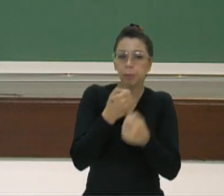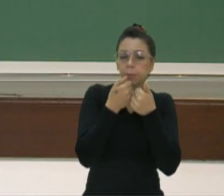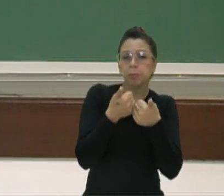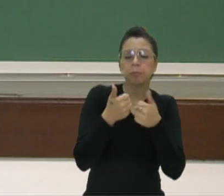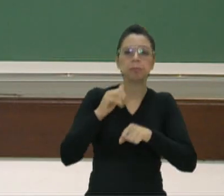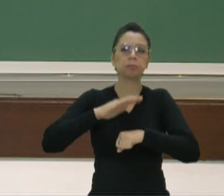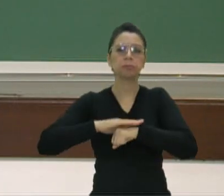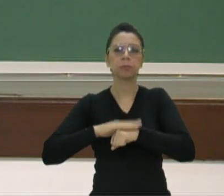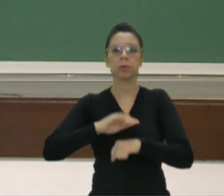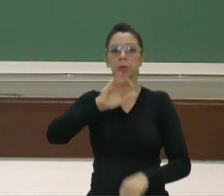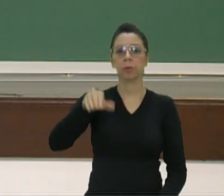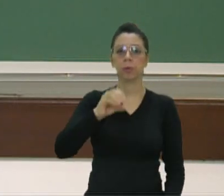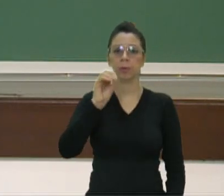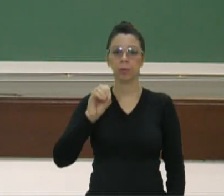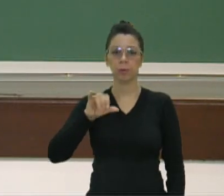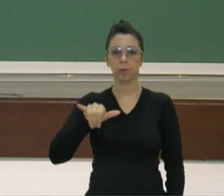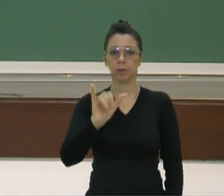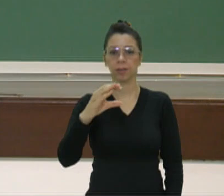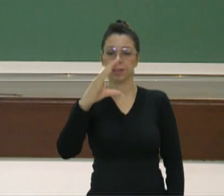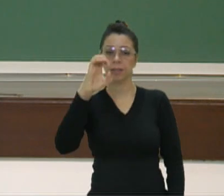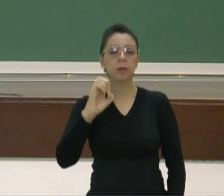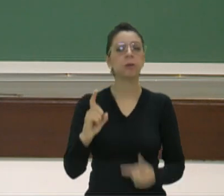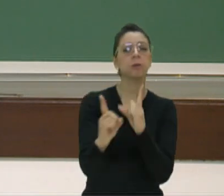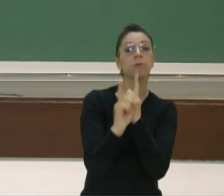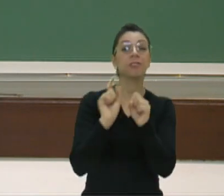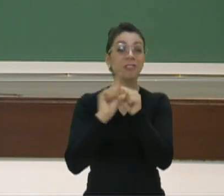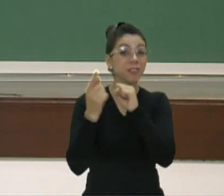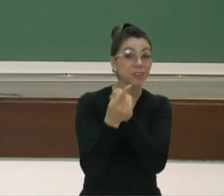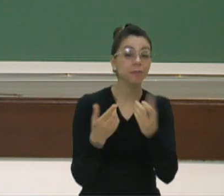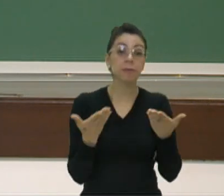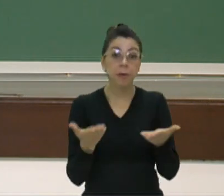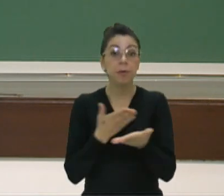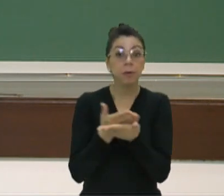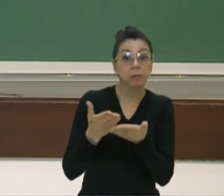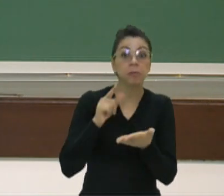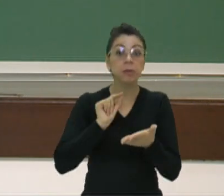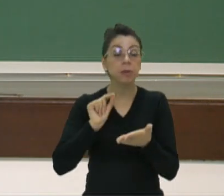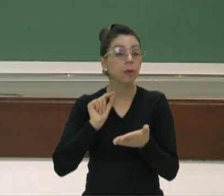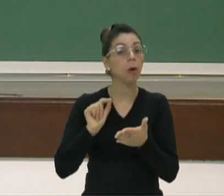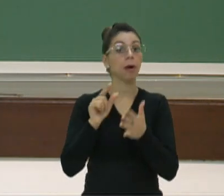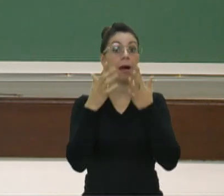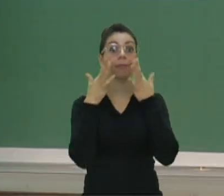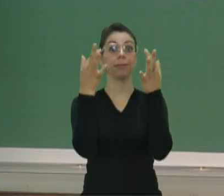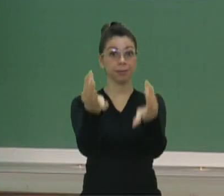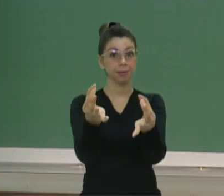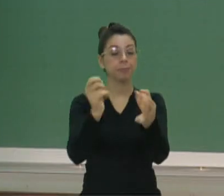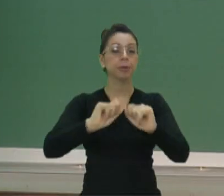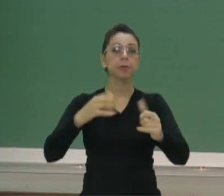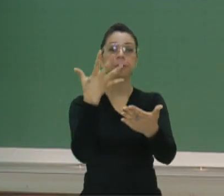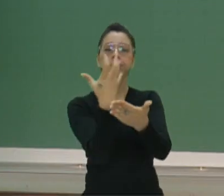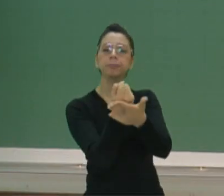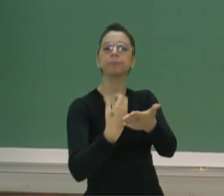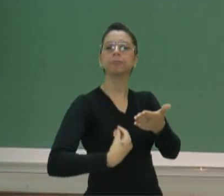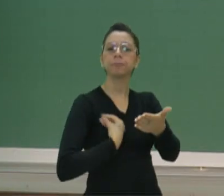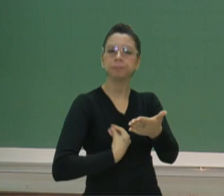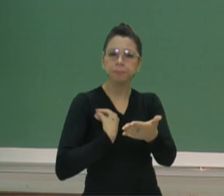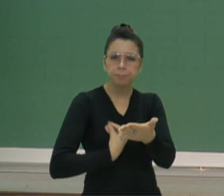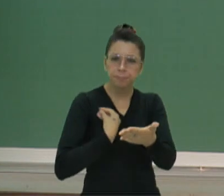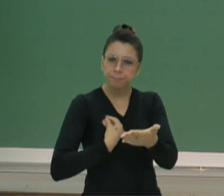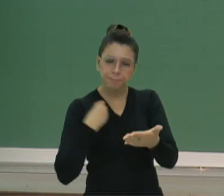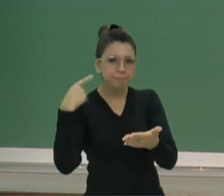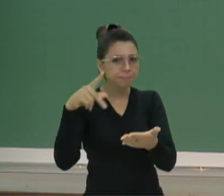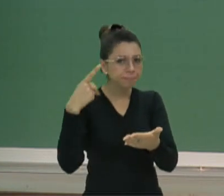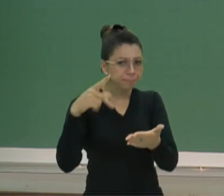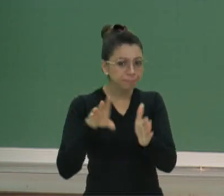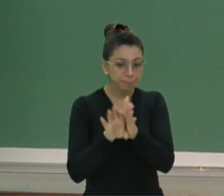nome é Joyce, estamos aqui para mais um encontro em Geografia. Antes de iniciarmos a aula, prestem atenção. O registro de